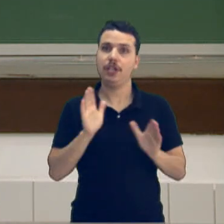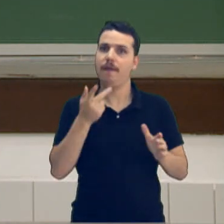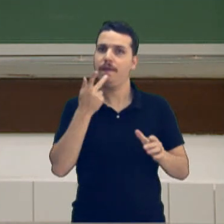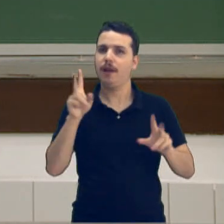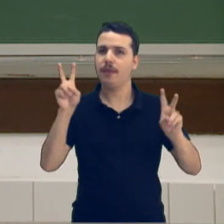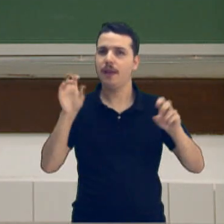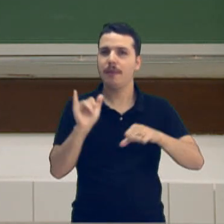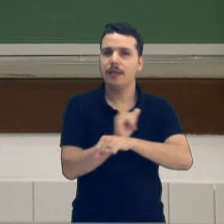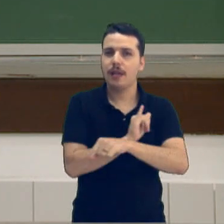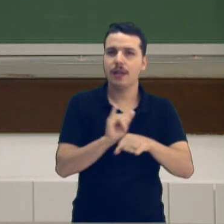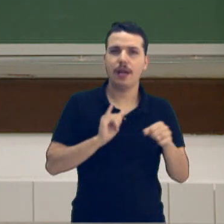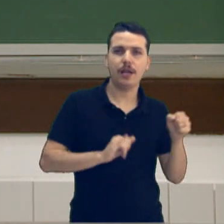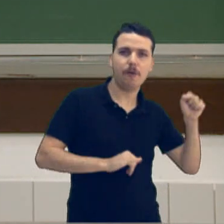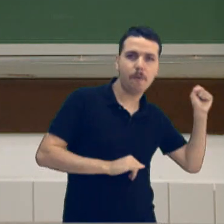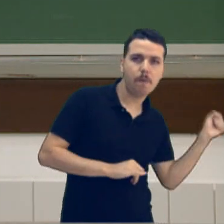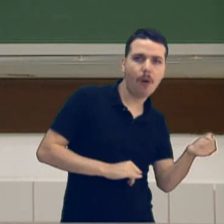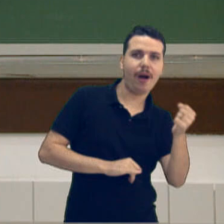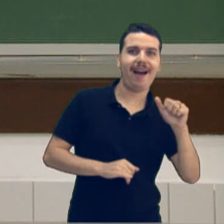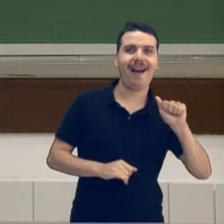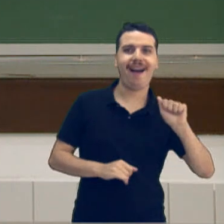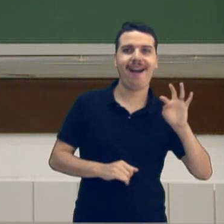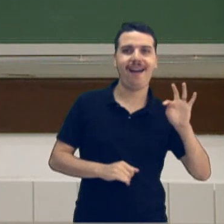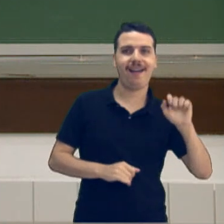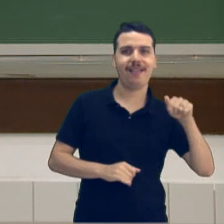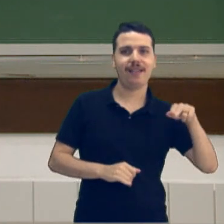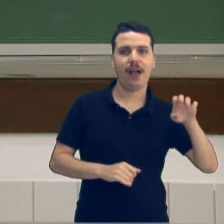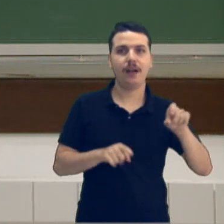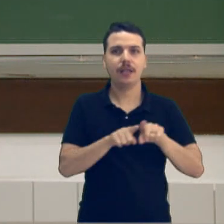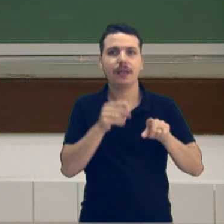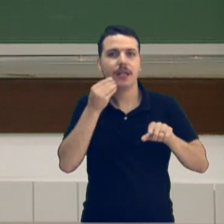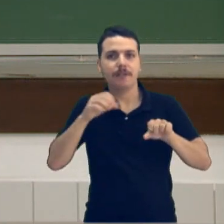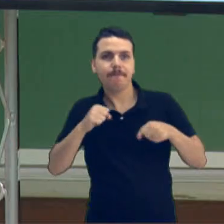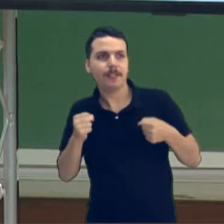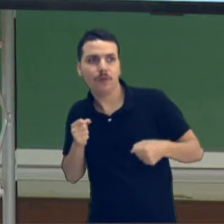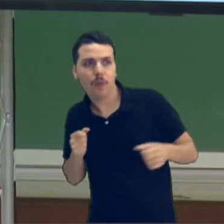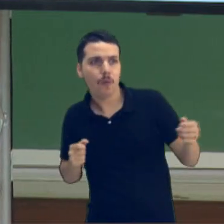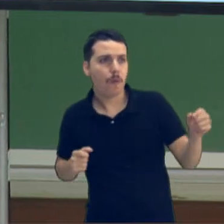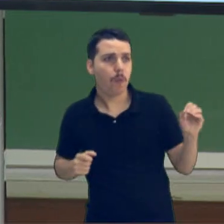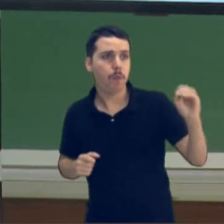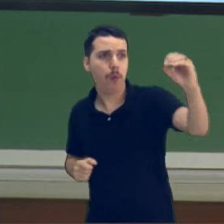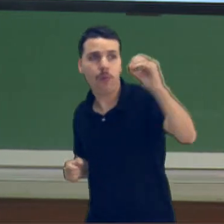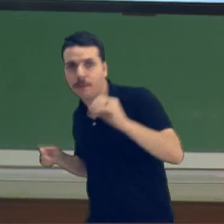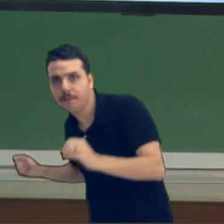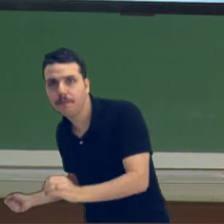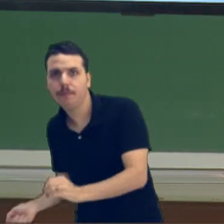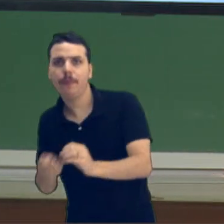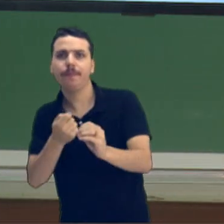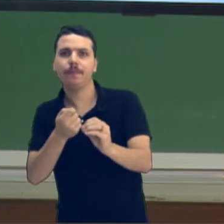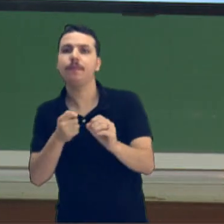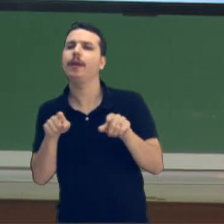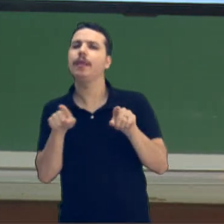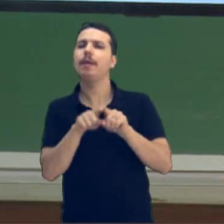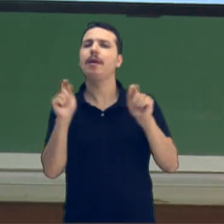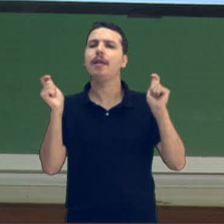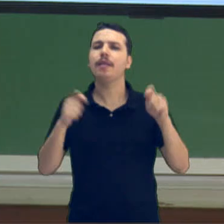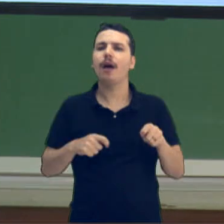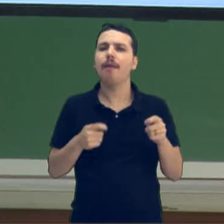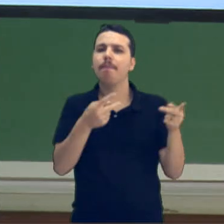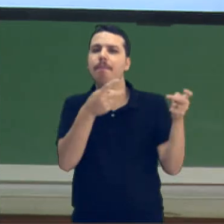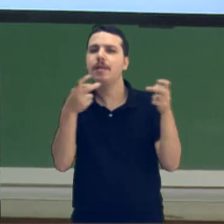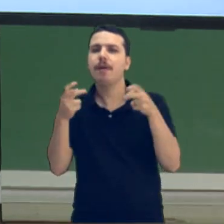estratégia, de ataque e de defesa, né? E principalmente nos faz perceber o tempo da bola, né?